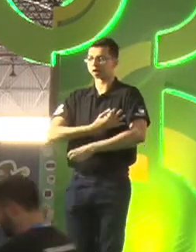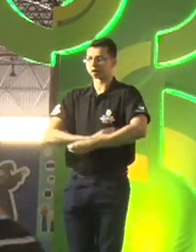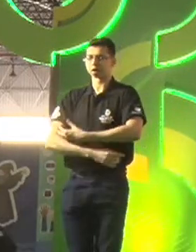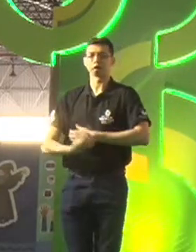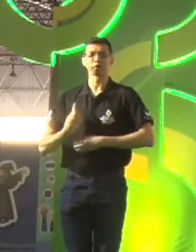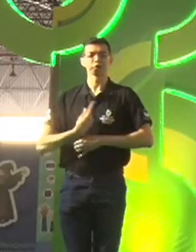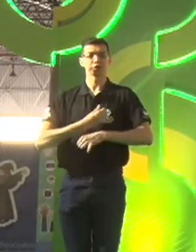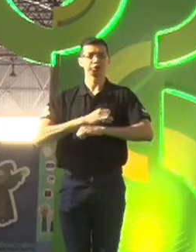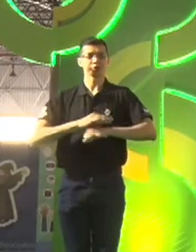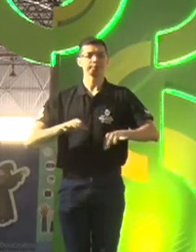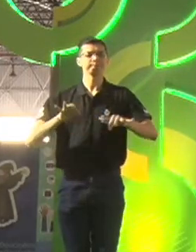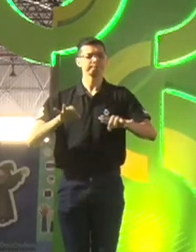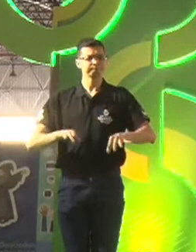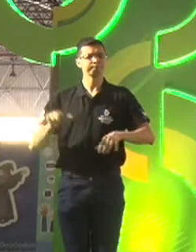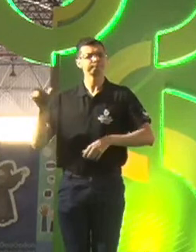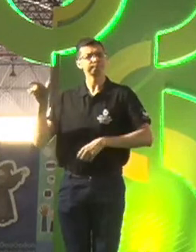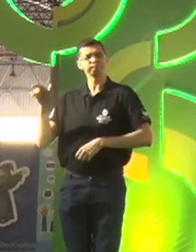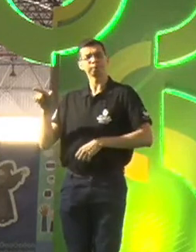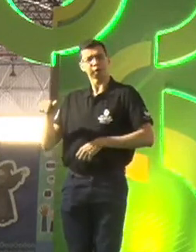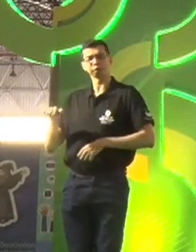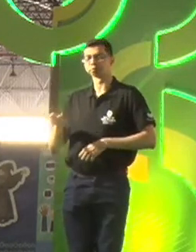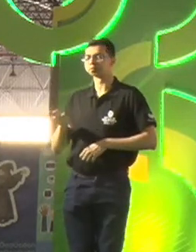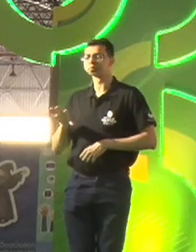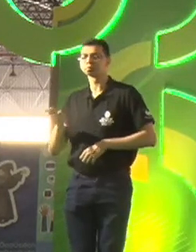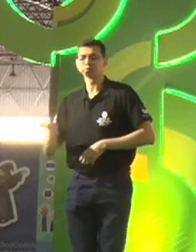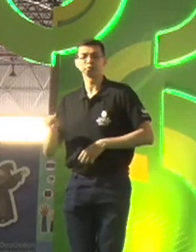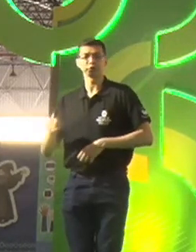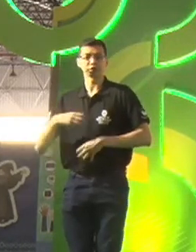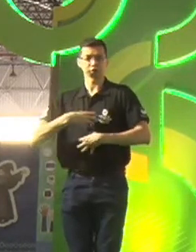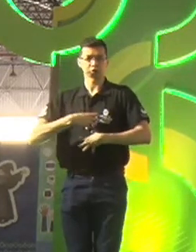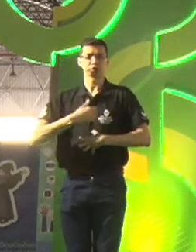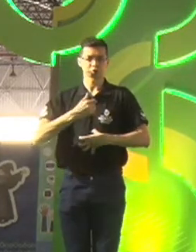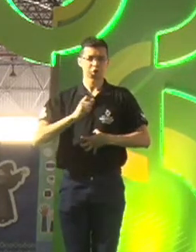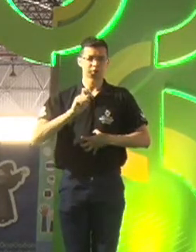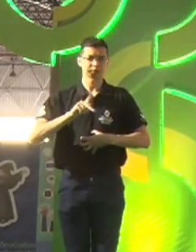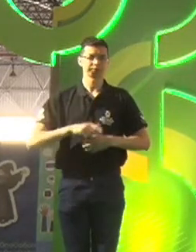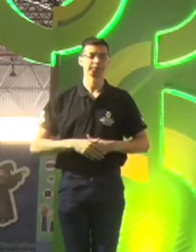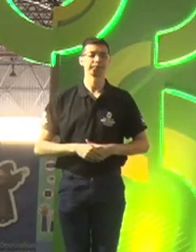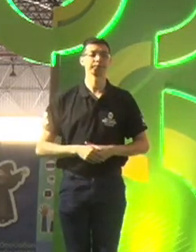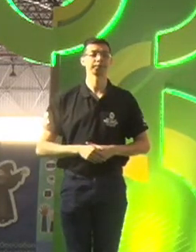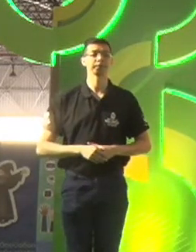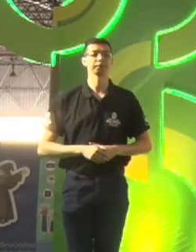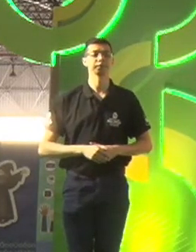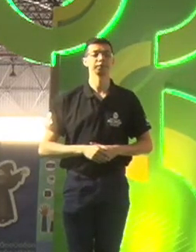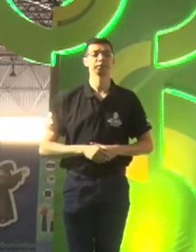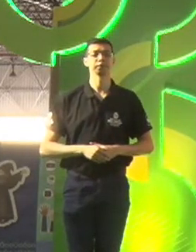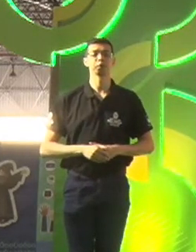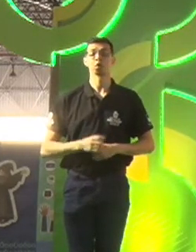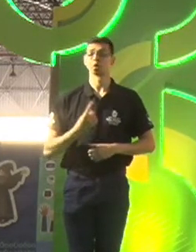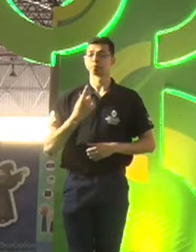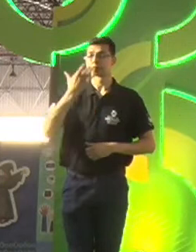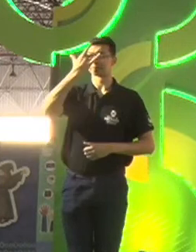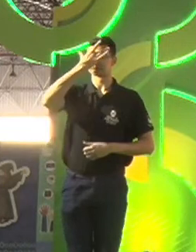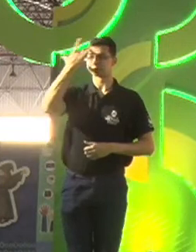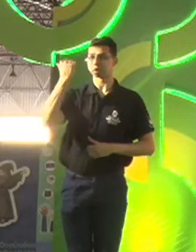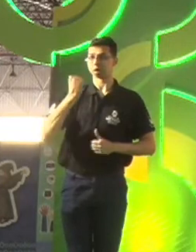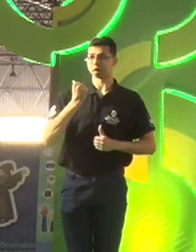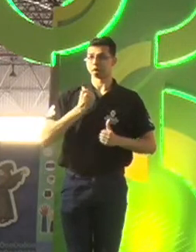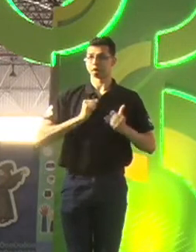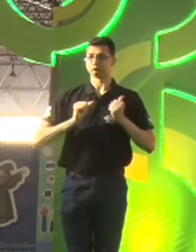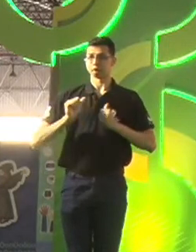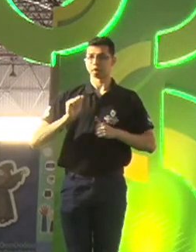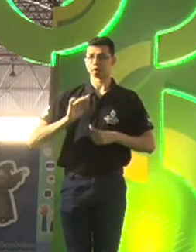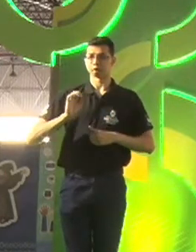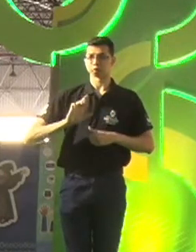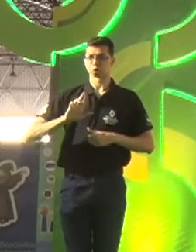ele deve ter sentimentos um ator uma dor que está expressando a emoção ele tem aquele